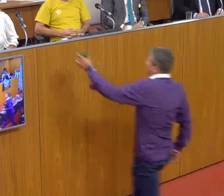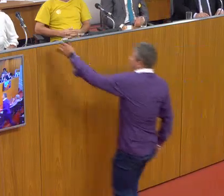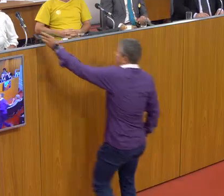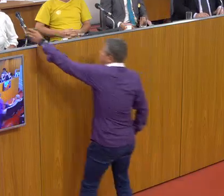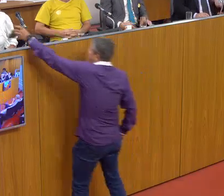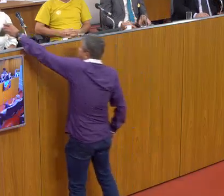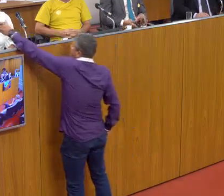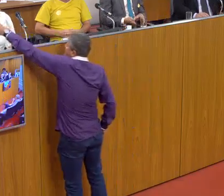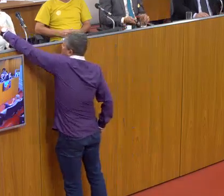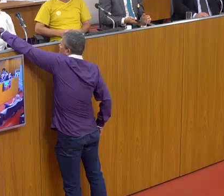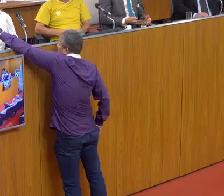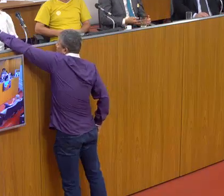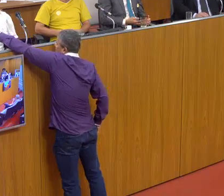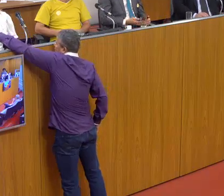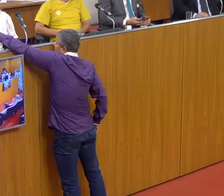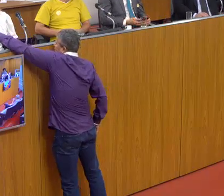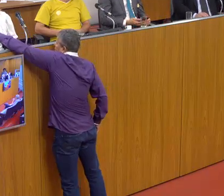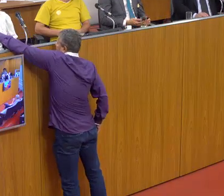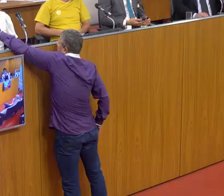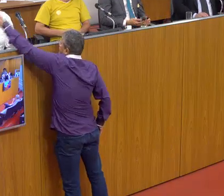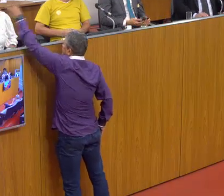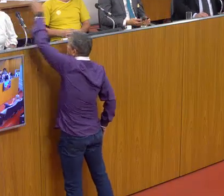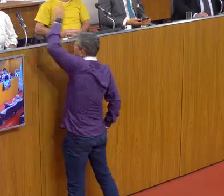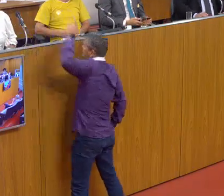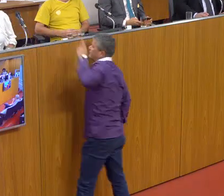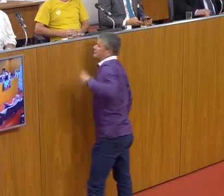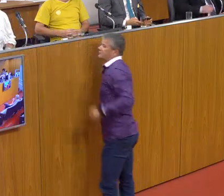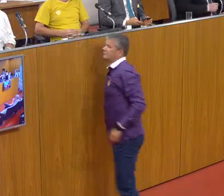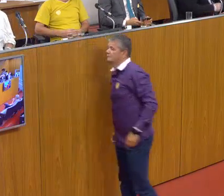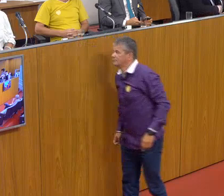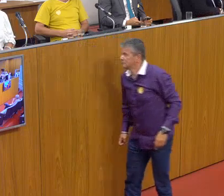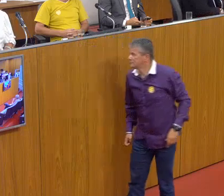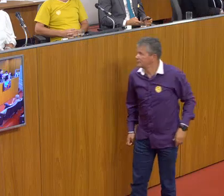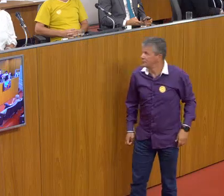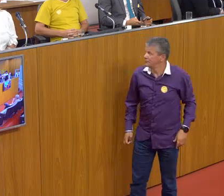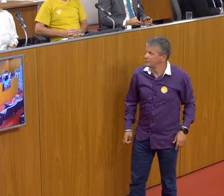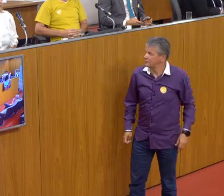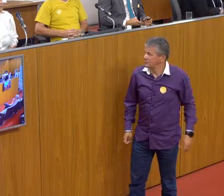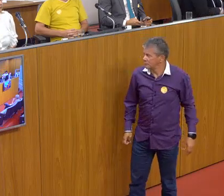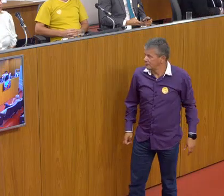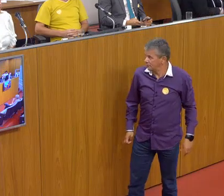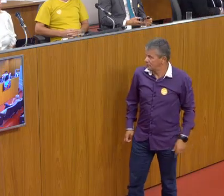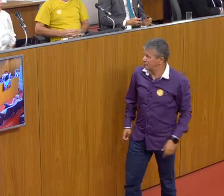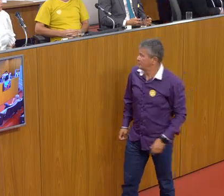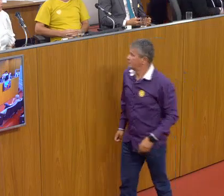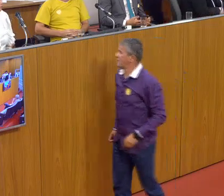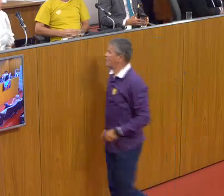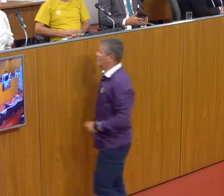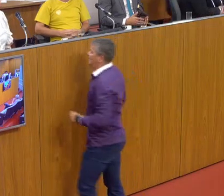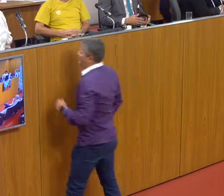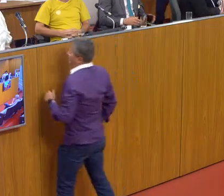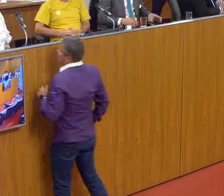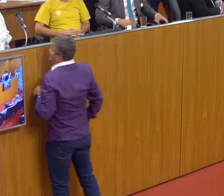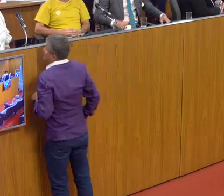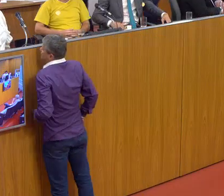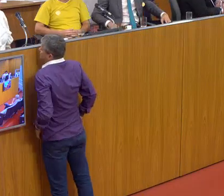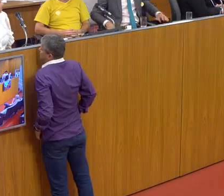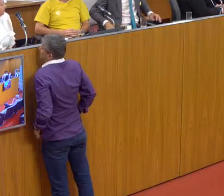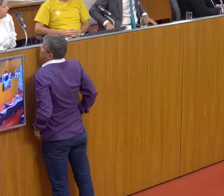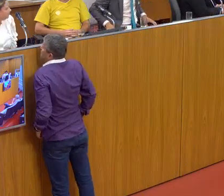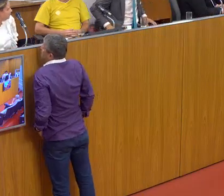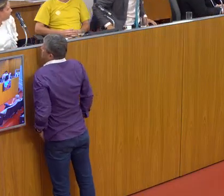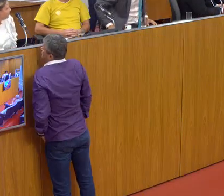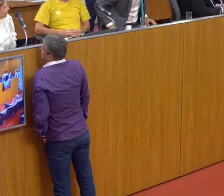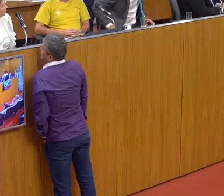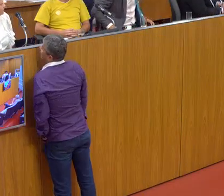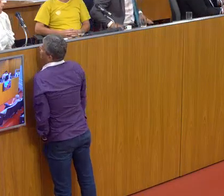um Boa tarde a todos Quero agradecer ao Deputado e é o presidente da minha comissão de